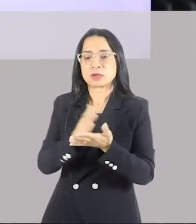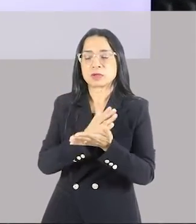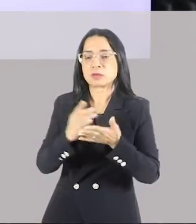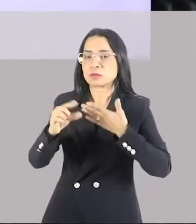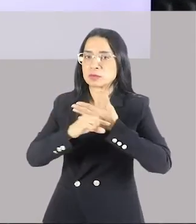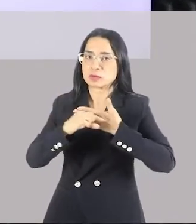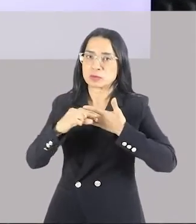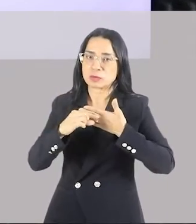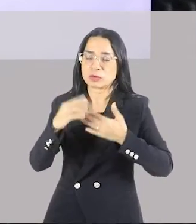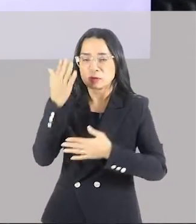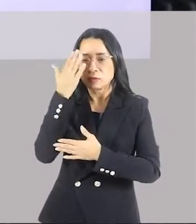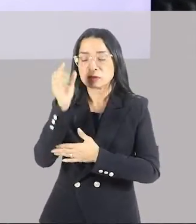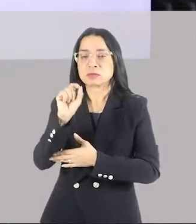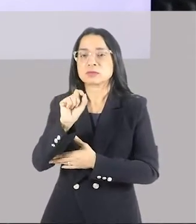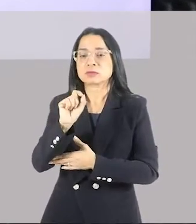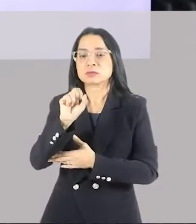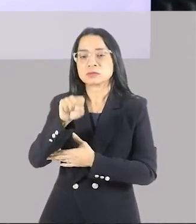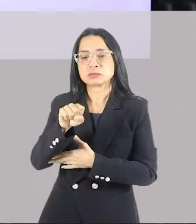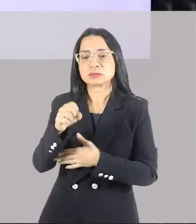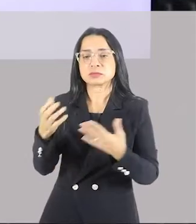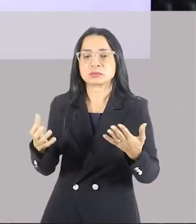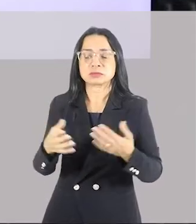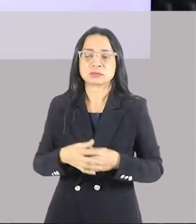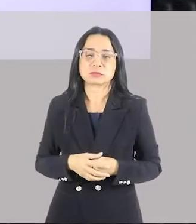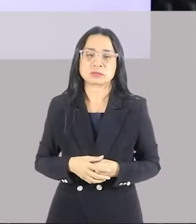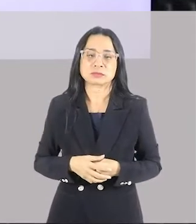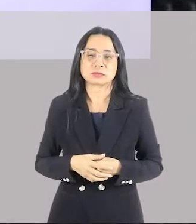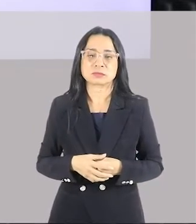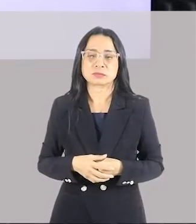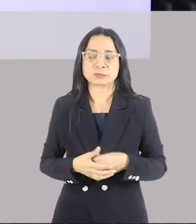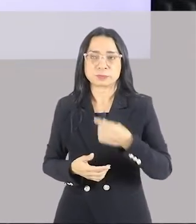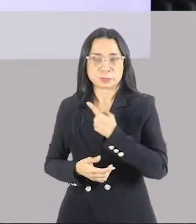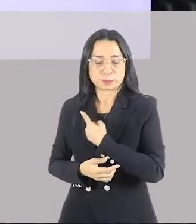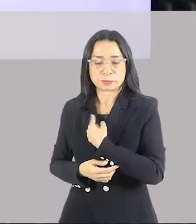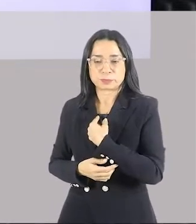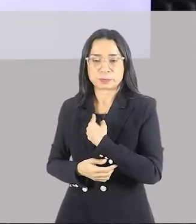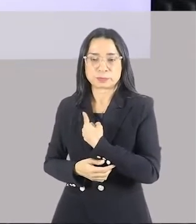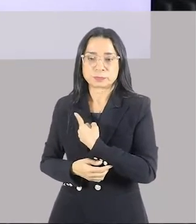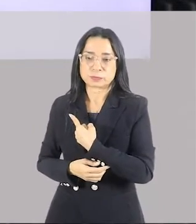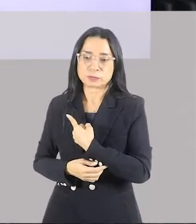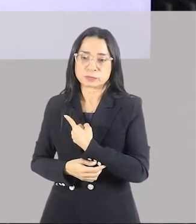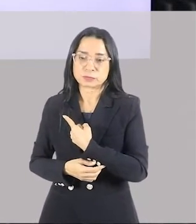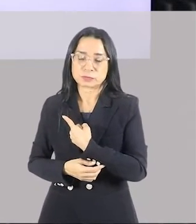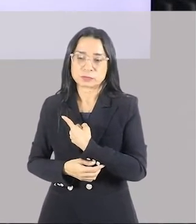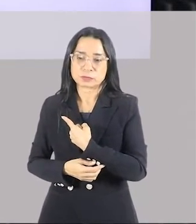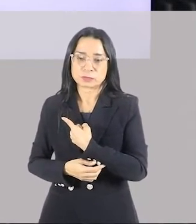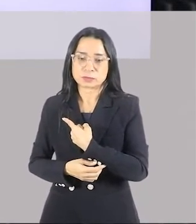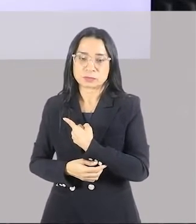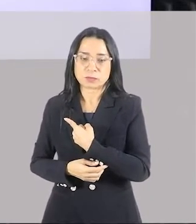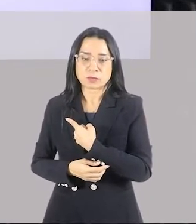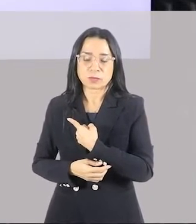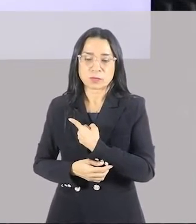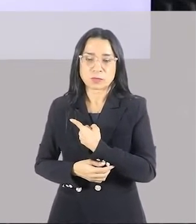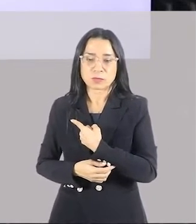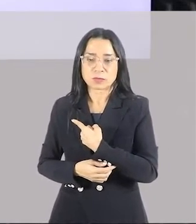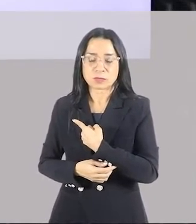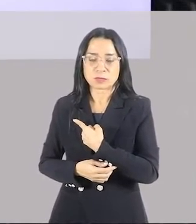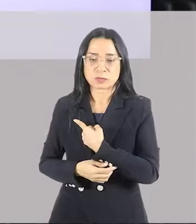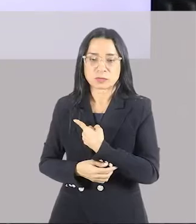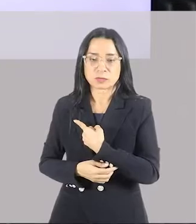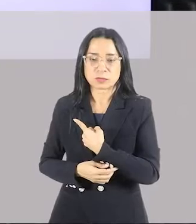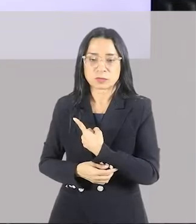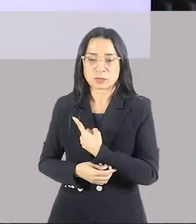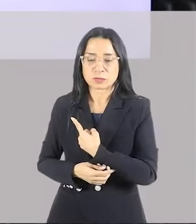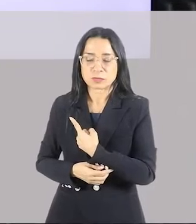que sim, que é uma forma de delegação. Ela não tem previsão legal e prevalece que o ato administrativo, que é